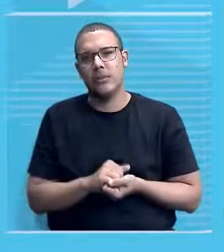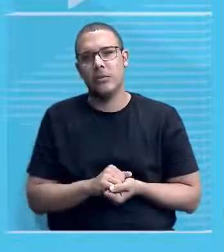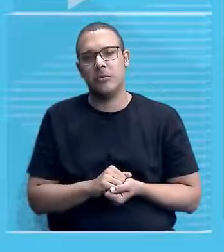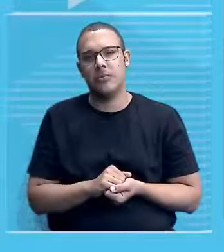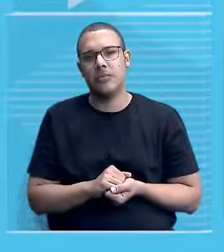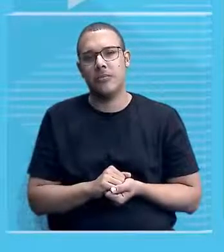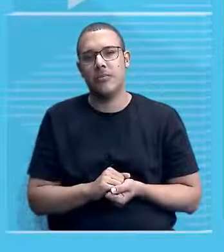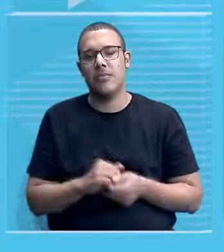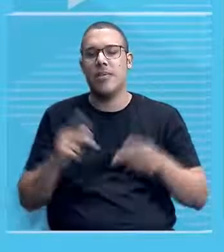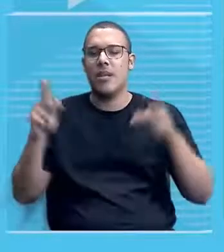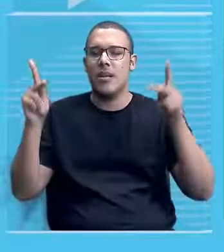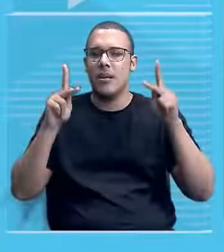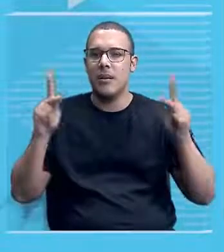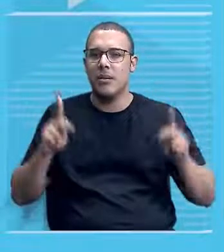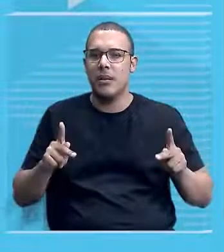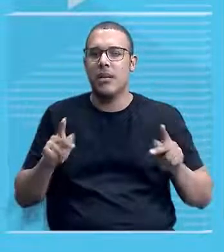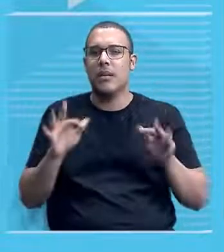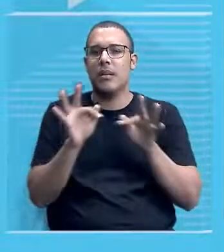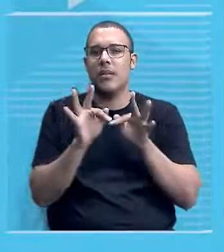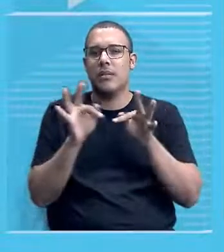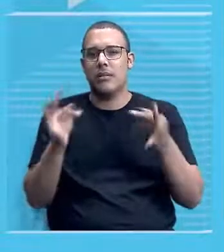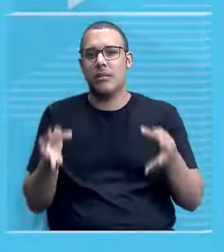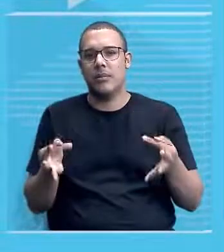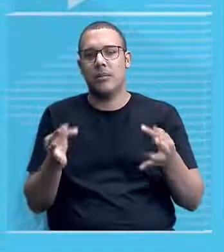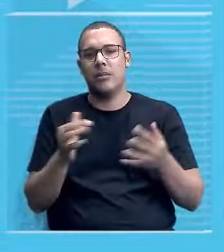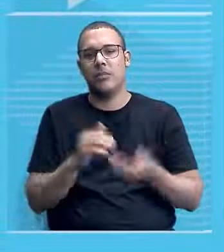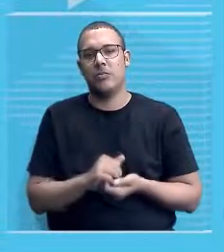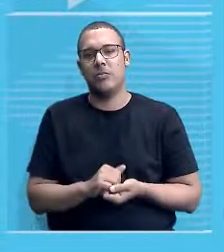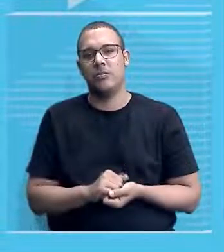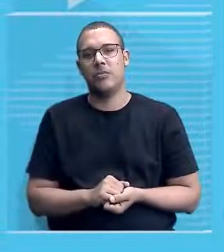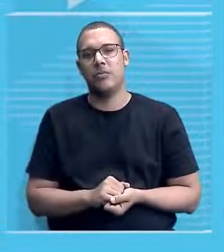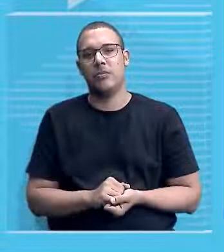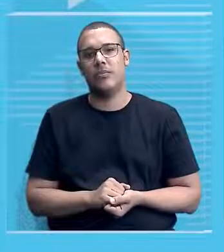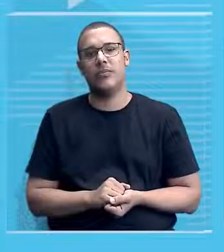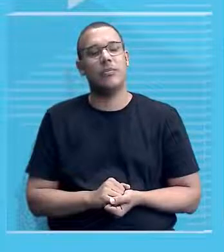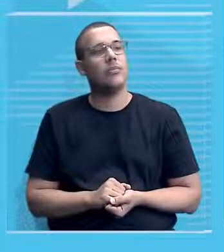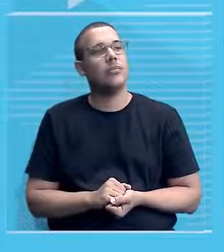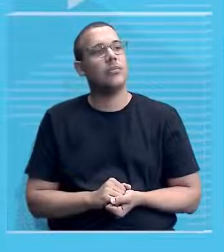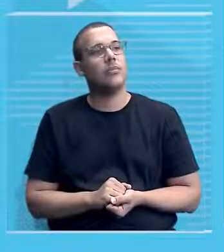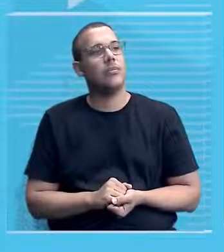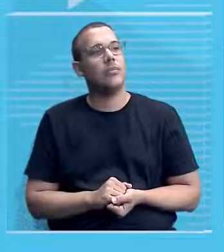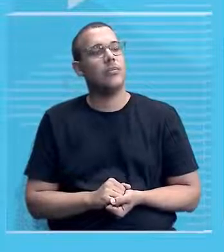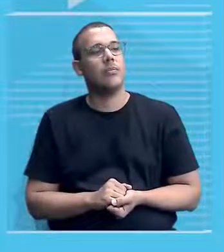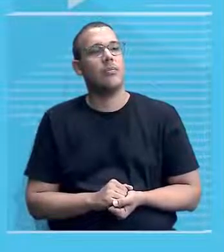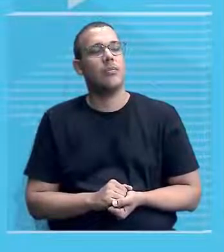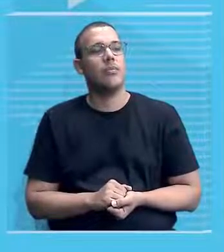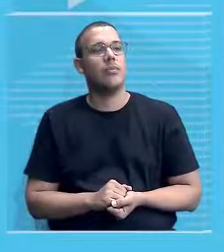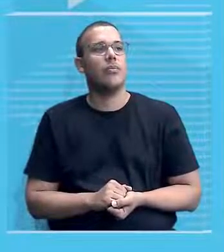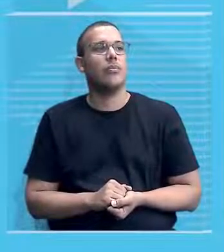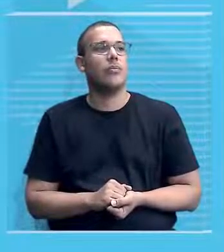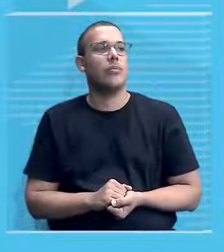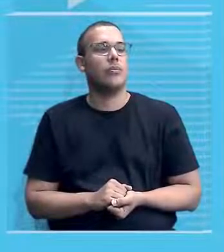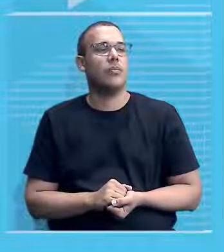a paz a inocência simplicidade das coisas né tá bem aqui ó